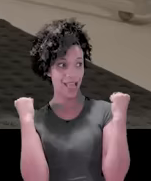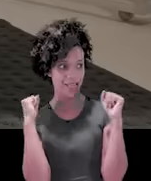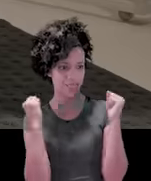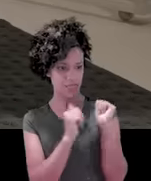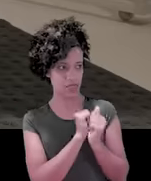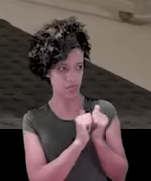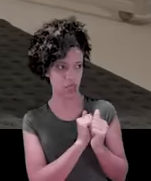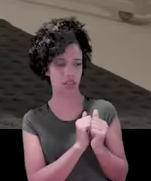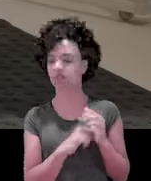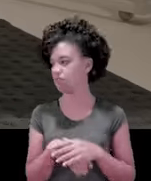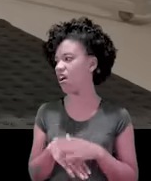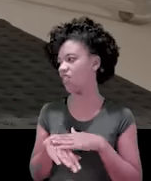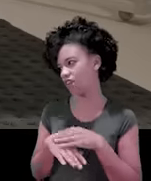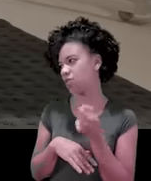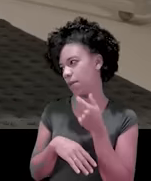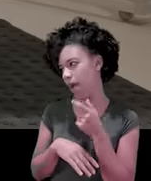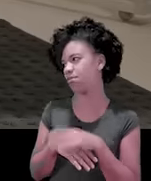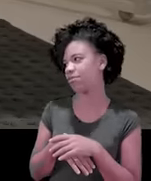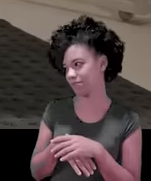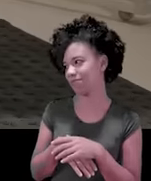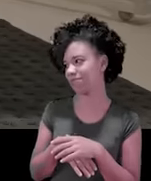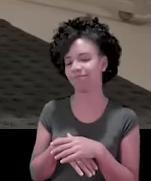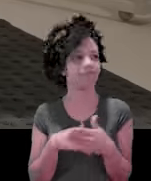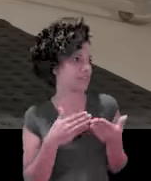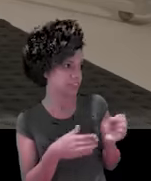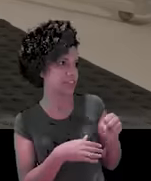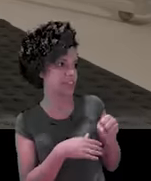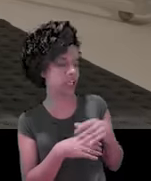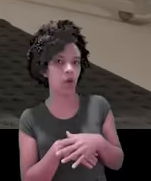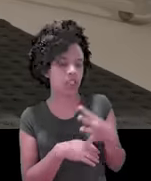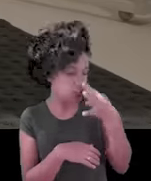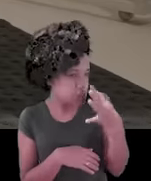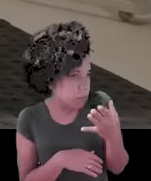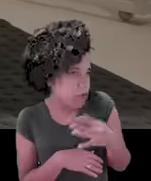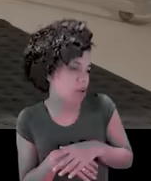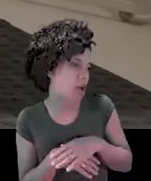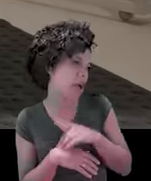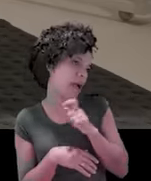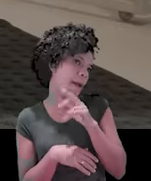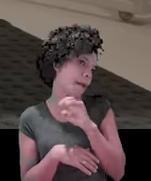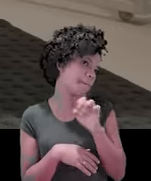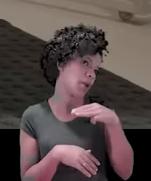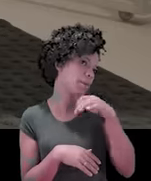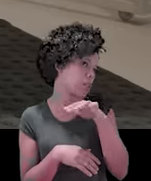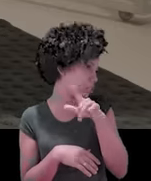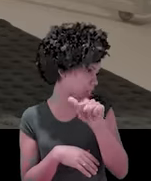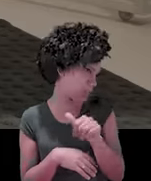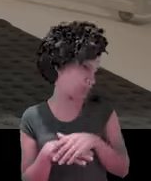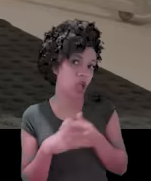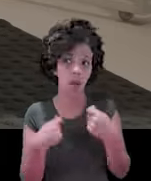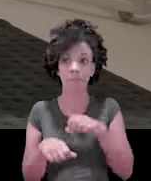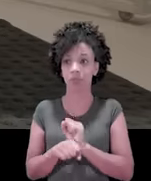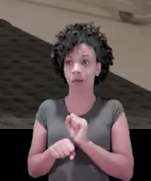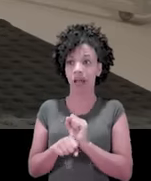alto rendimento eu tenho eu faço piada de é putão cara que eu admiro demais meu Gabriel Medina você ele falou se eu